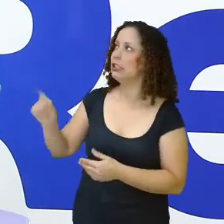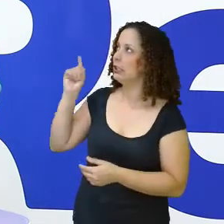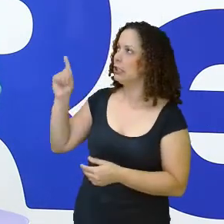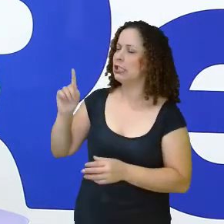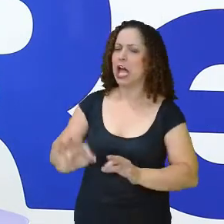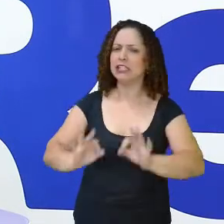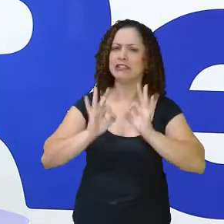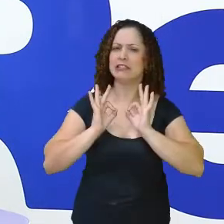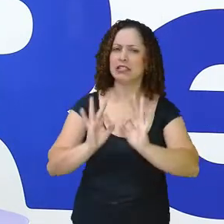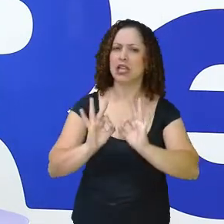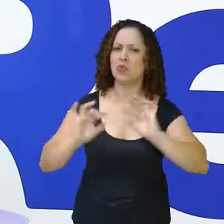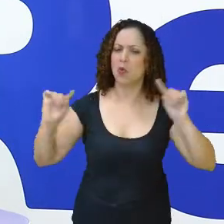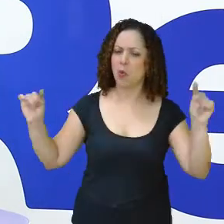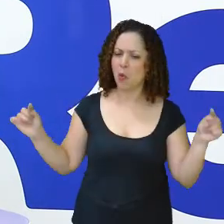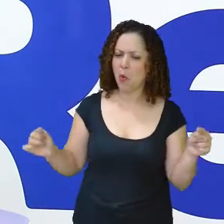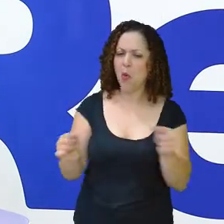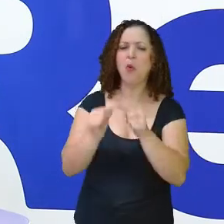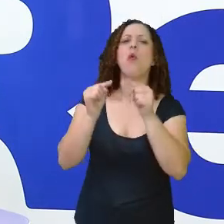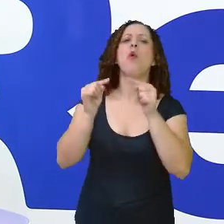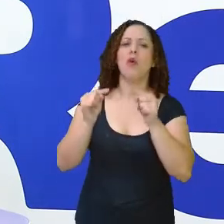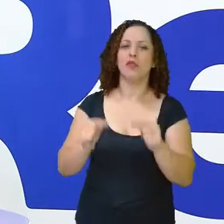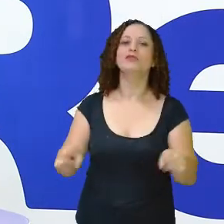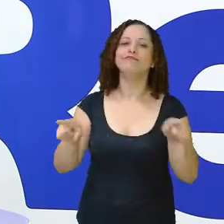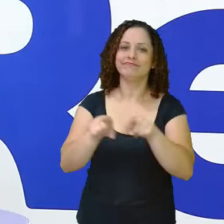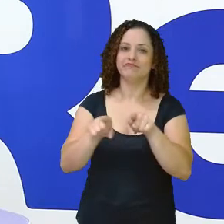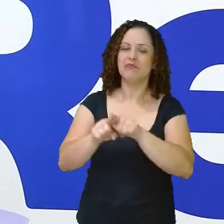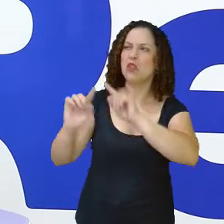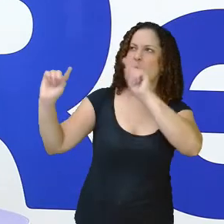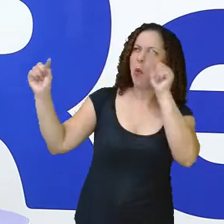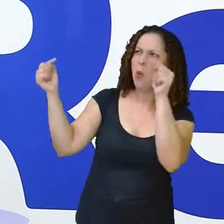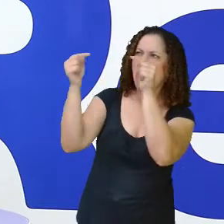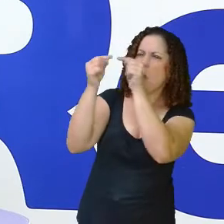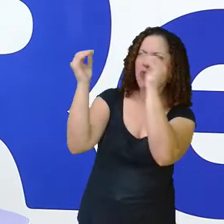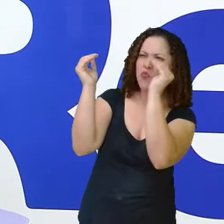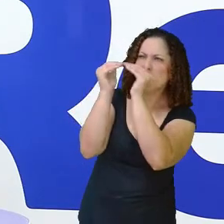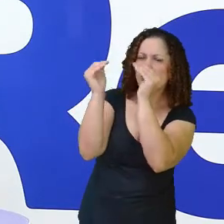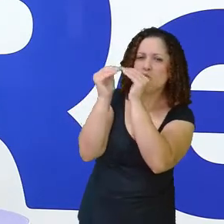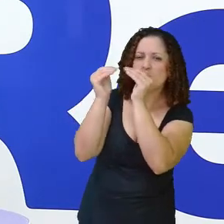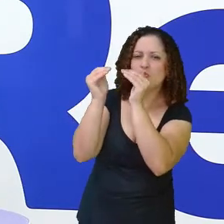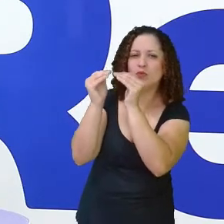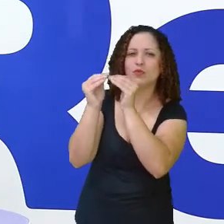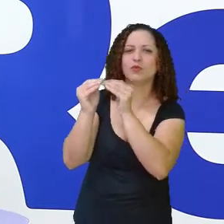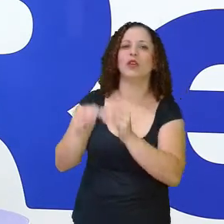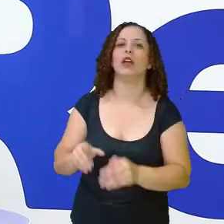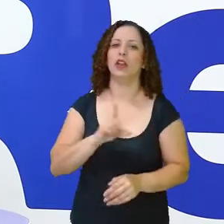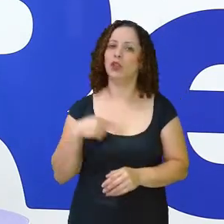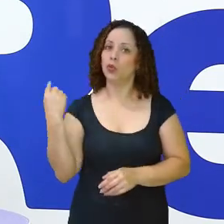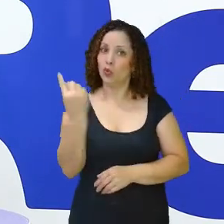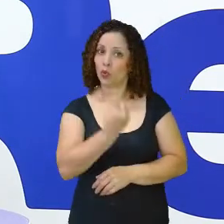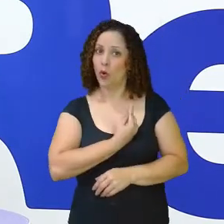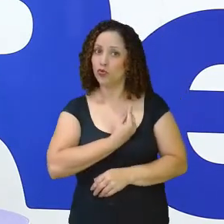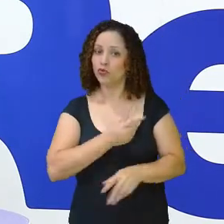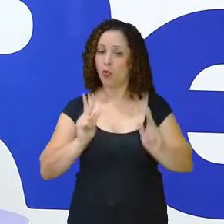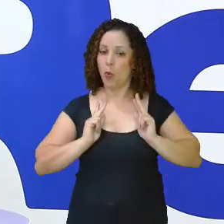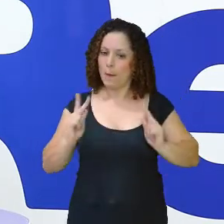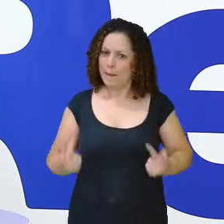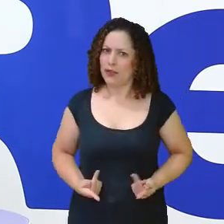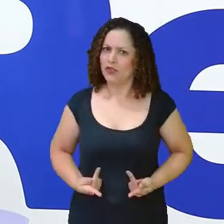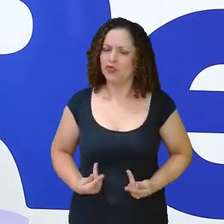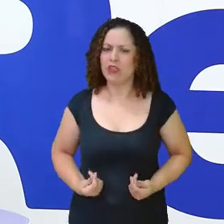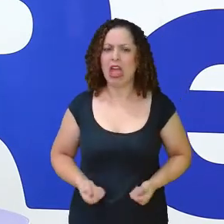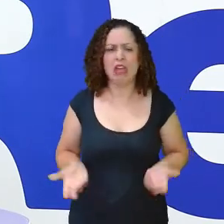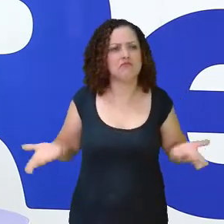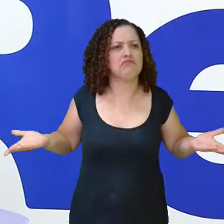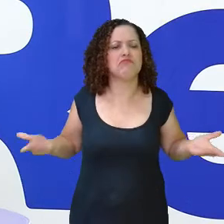corretíssimo. Foi muito assertivo aí, eu concordo perfeitamente com essa opinião. Todos nós somos seres humanos, independente aí da cor